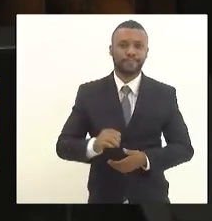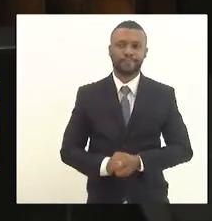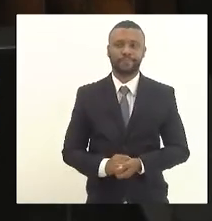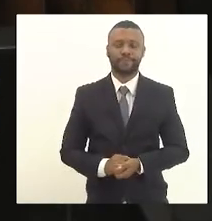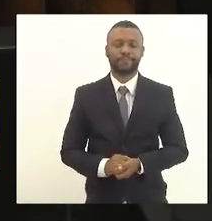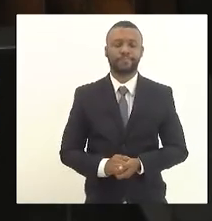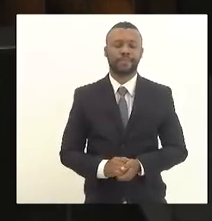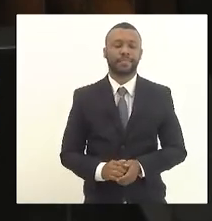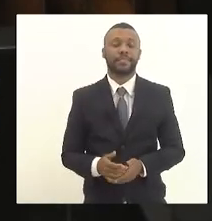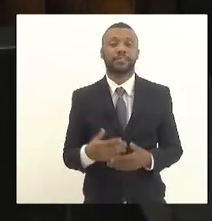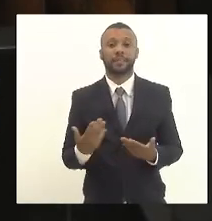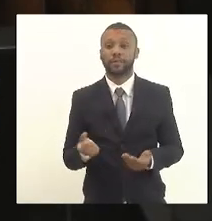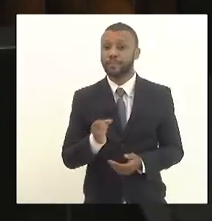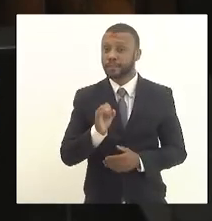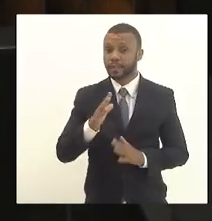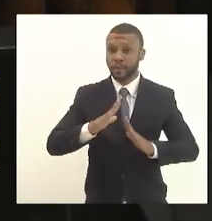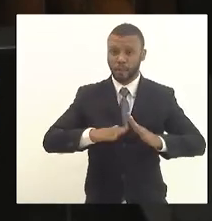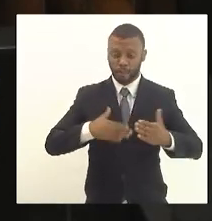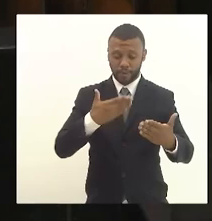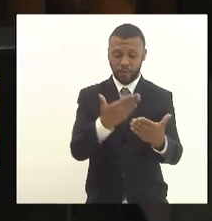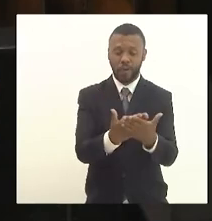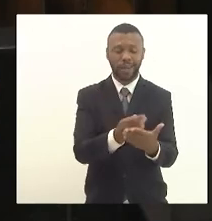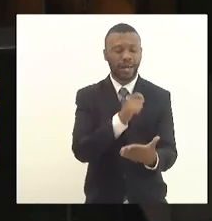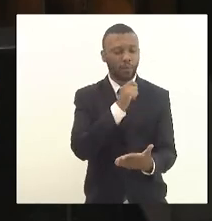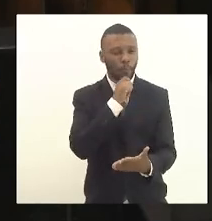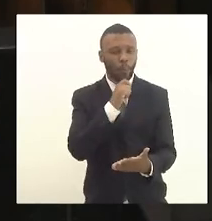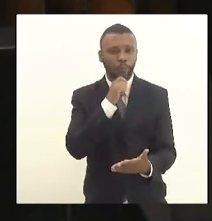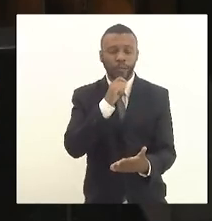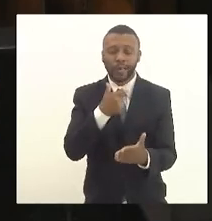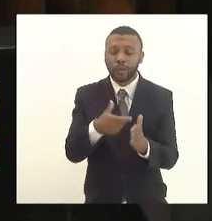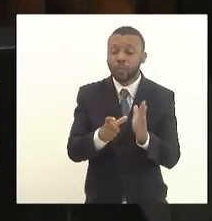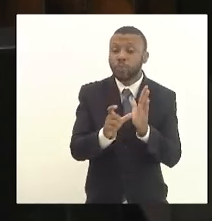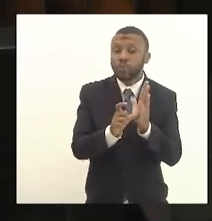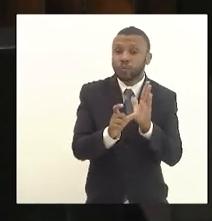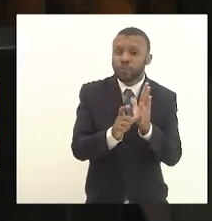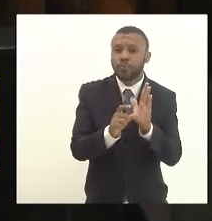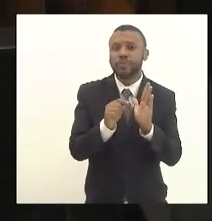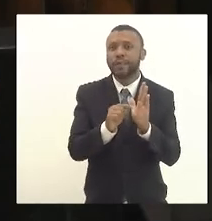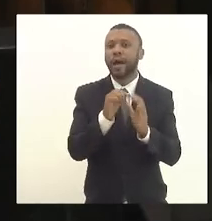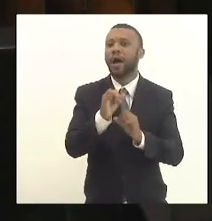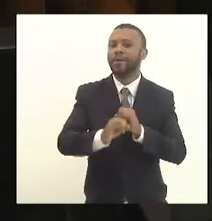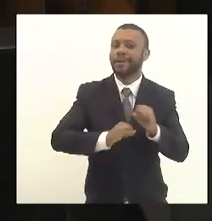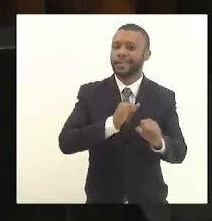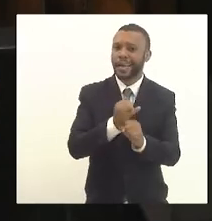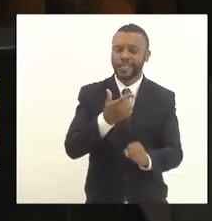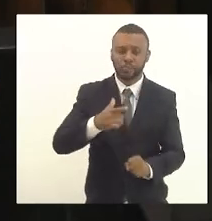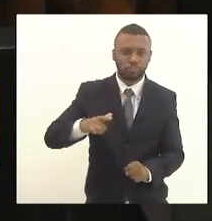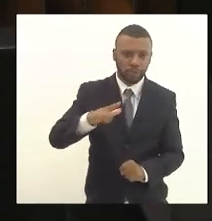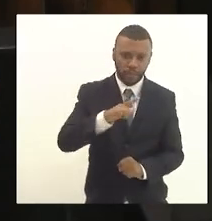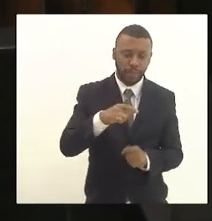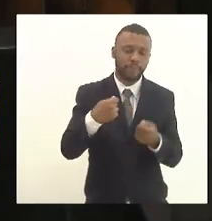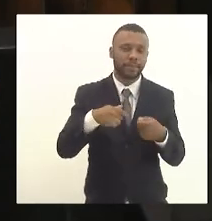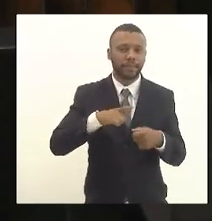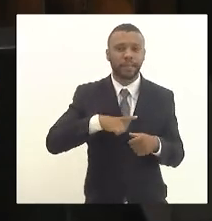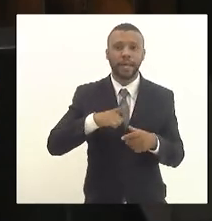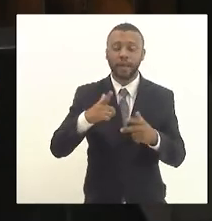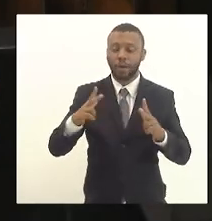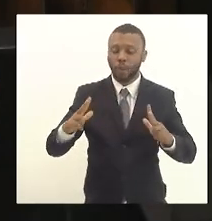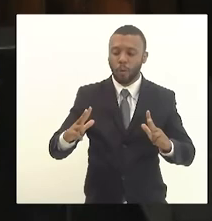se uma escola não tem o sinal, ela precisa ter uma torre para esse sinal chegar